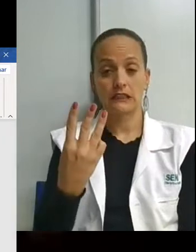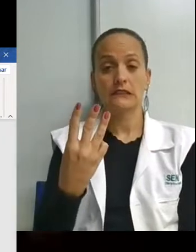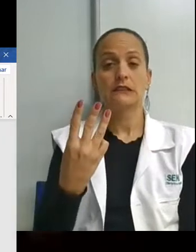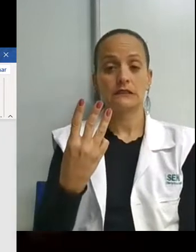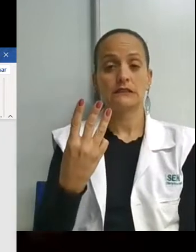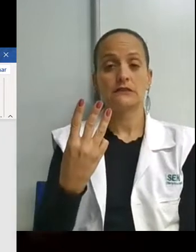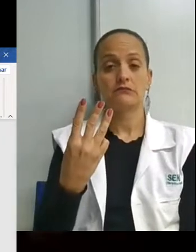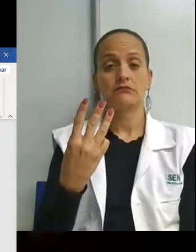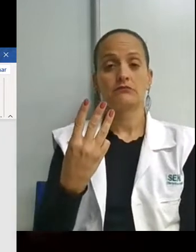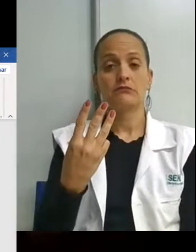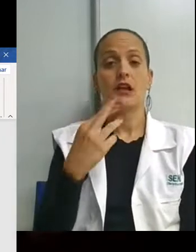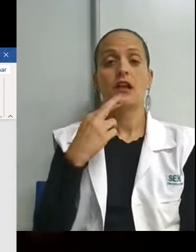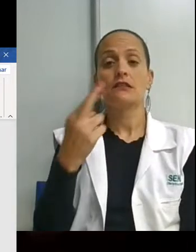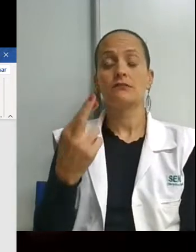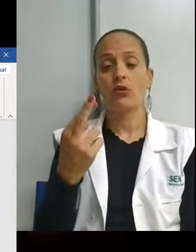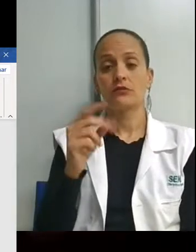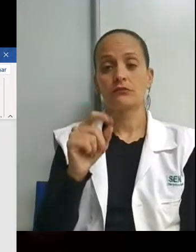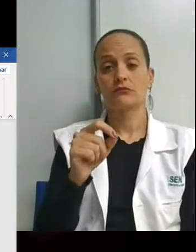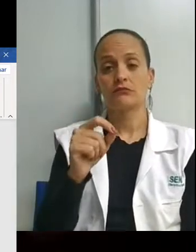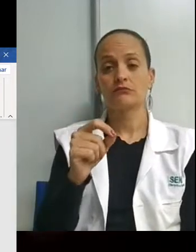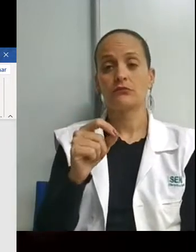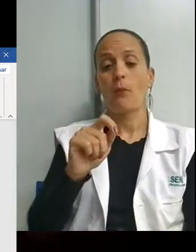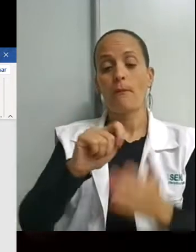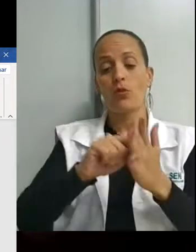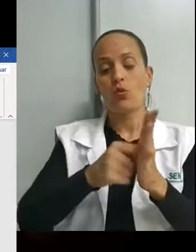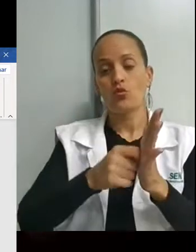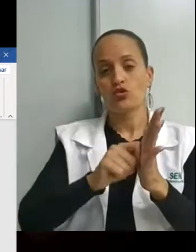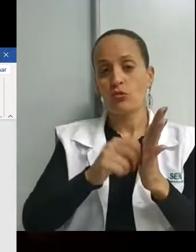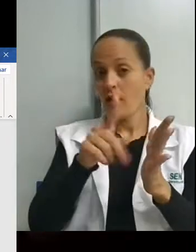resposta é essa. O multímetro